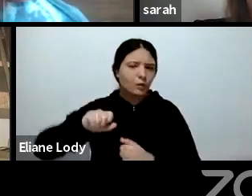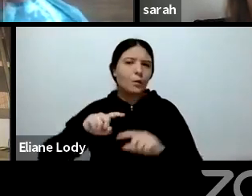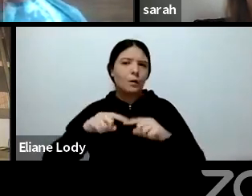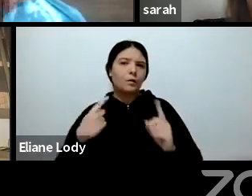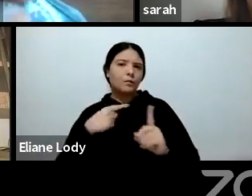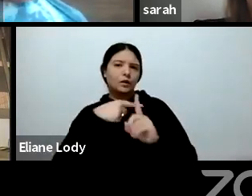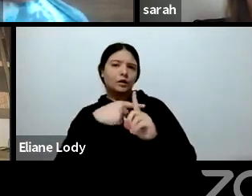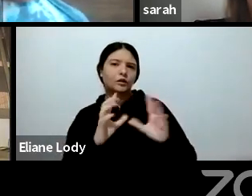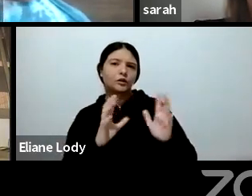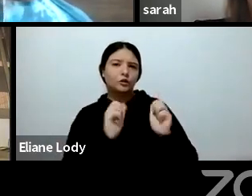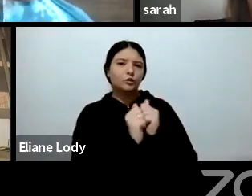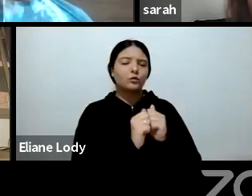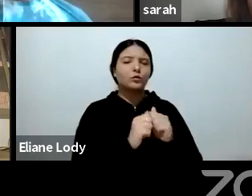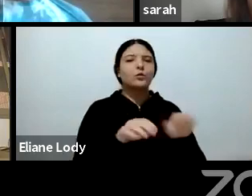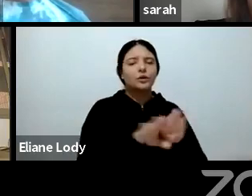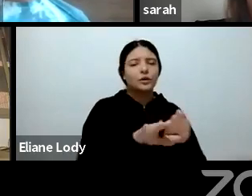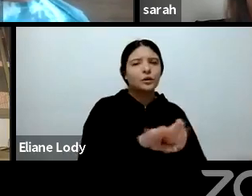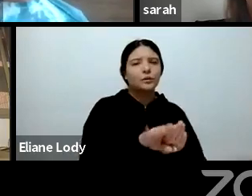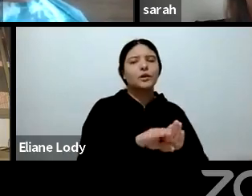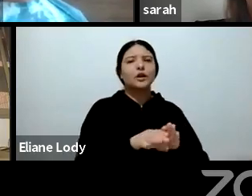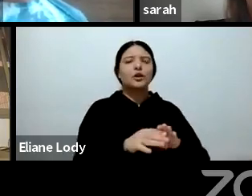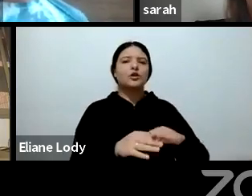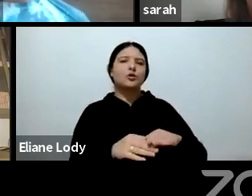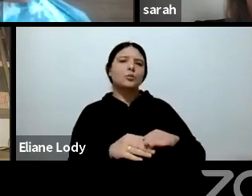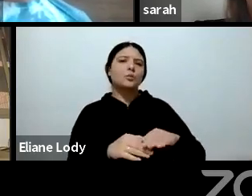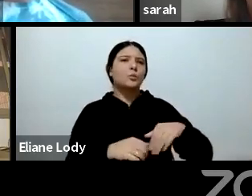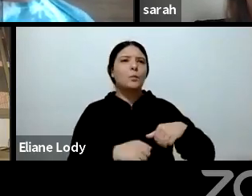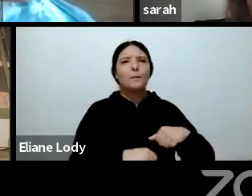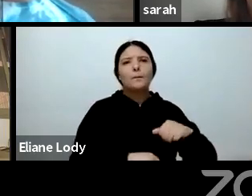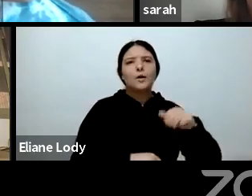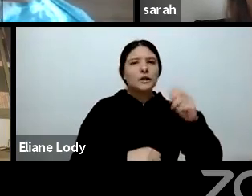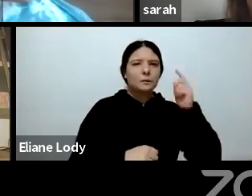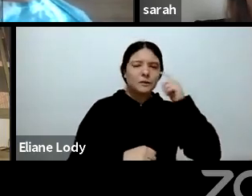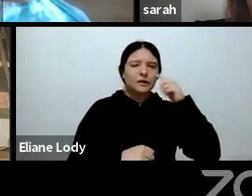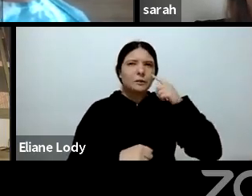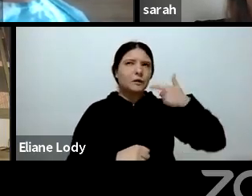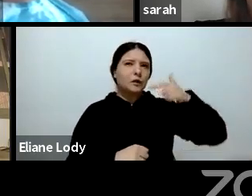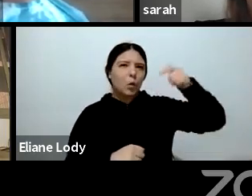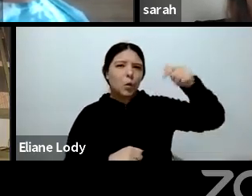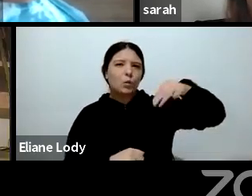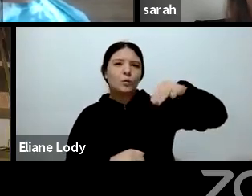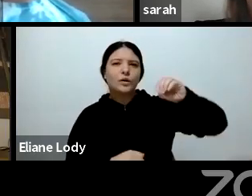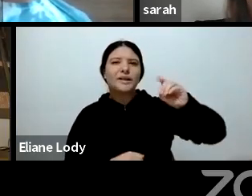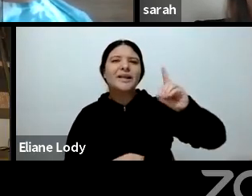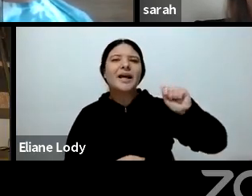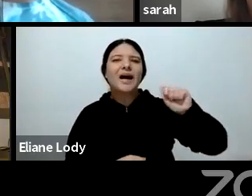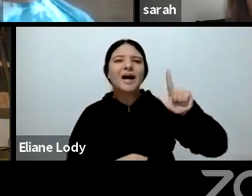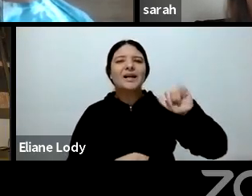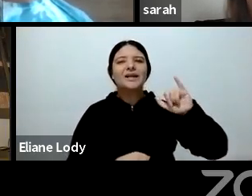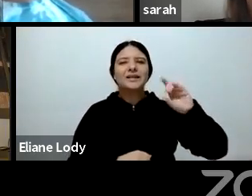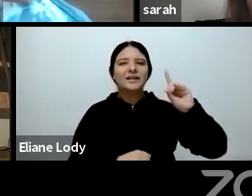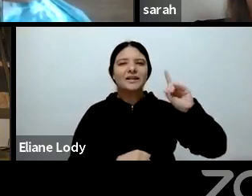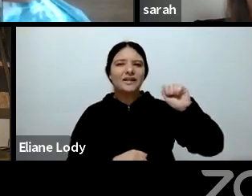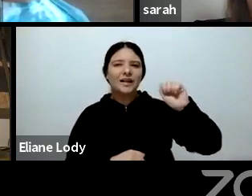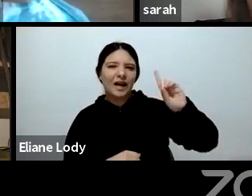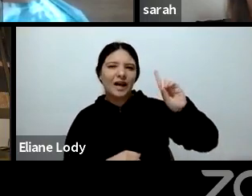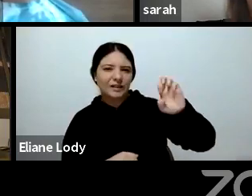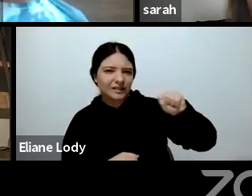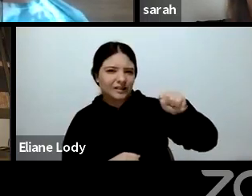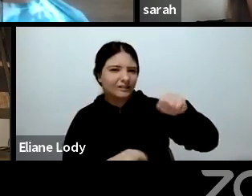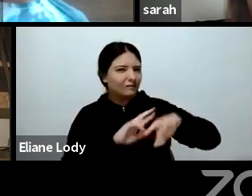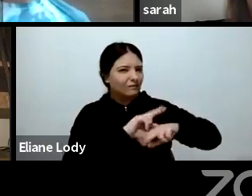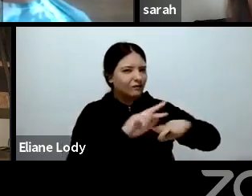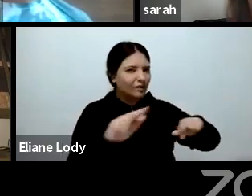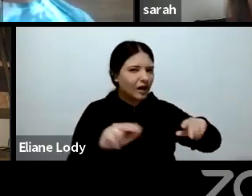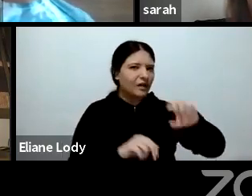de multimodalidade, de multissemiose, né, os estudos de multilinguismo, multimodalidade e